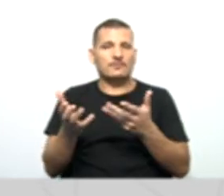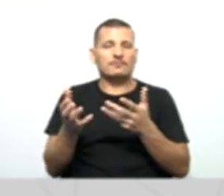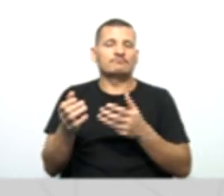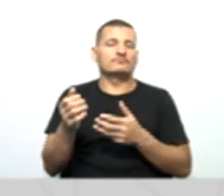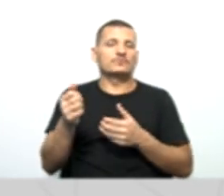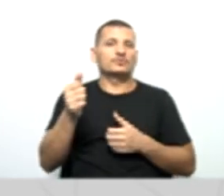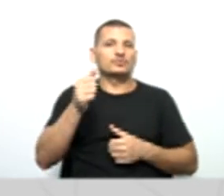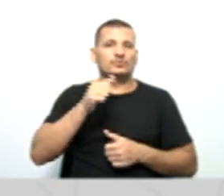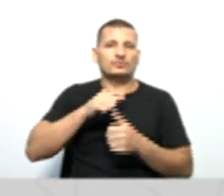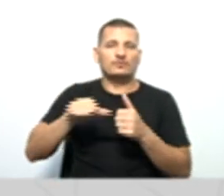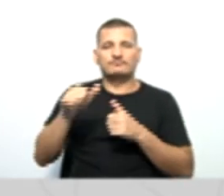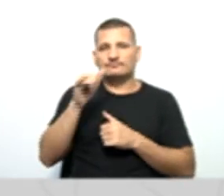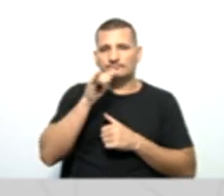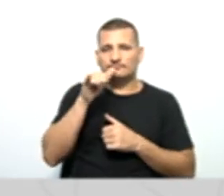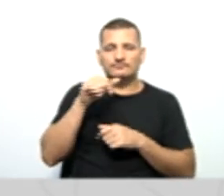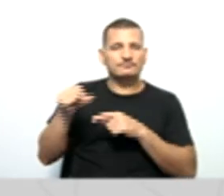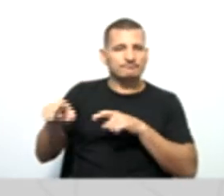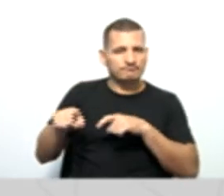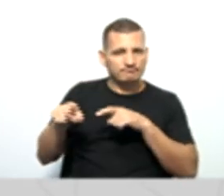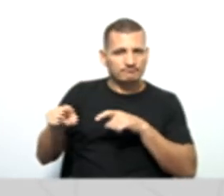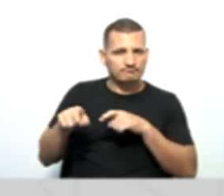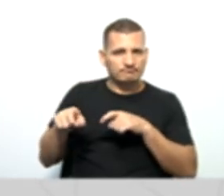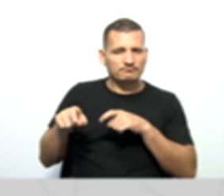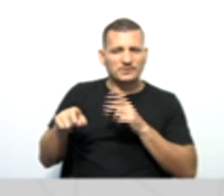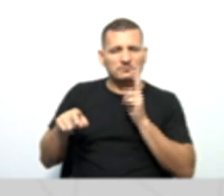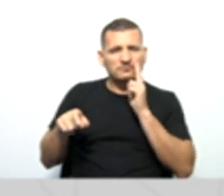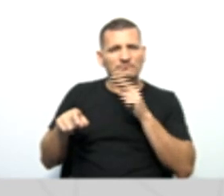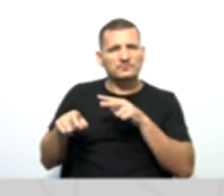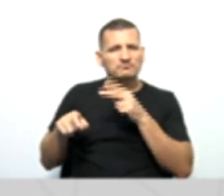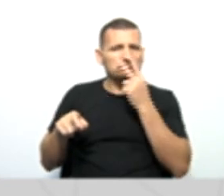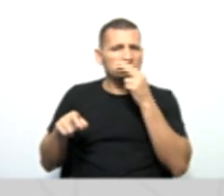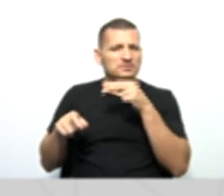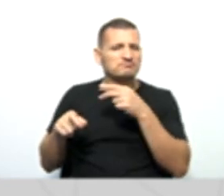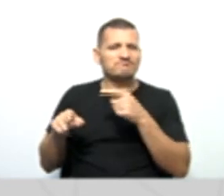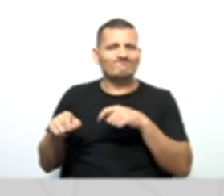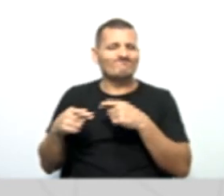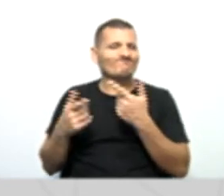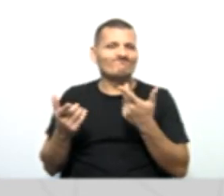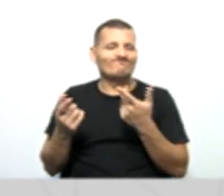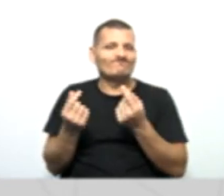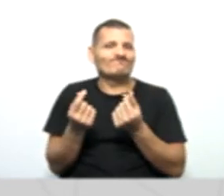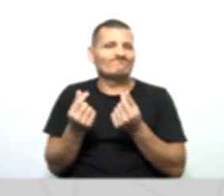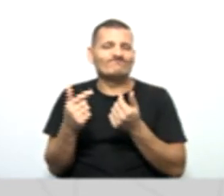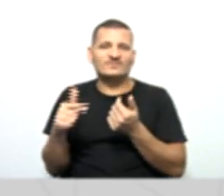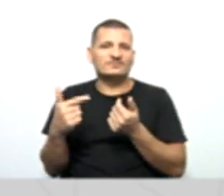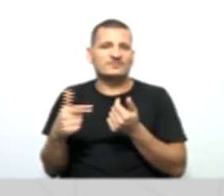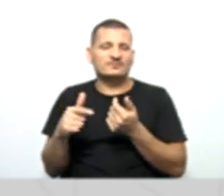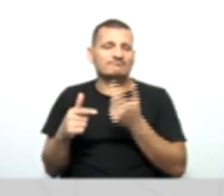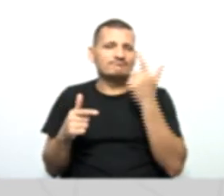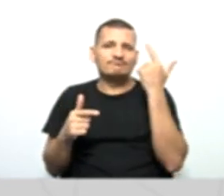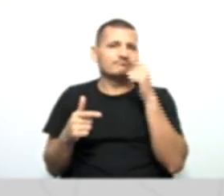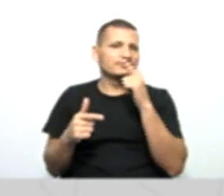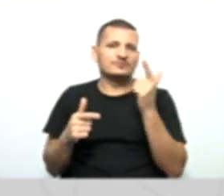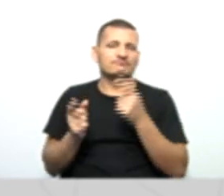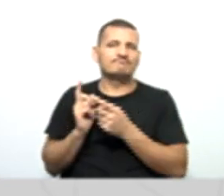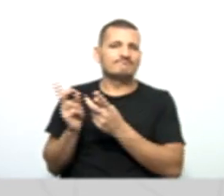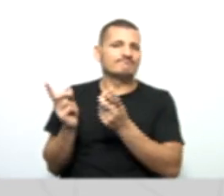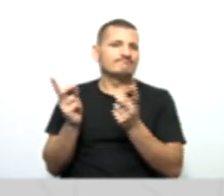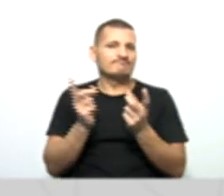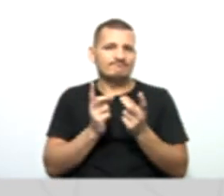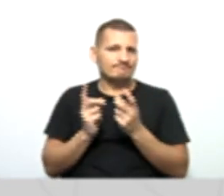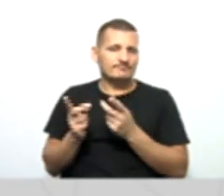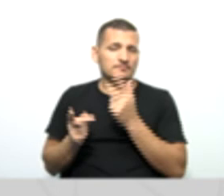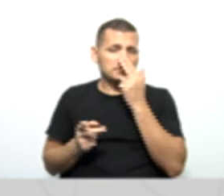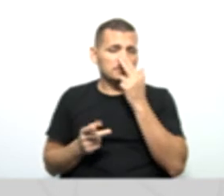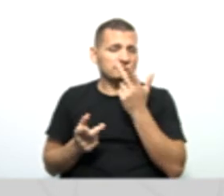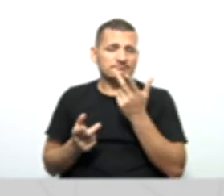com agricultura, só que a gente viu, Ademar, que a agricultura não está dando muito dinheiro, né? Parece que a gente não está conseguindo escoar a produção, o negócio está ficando meio